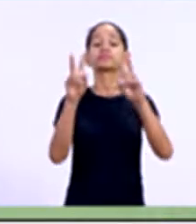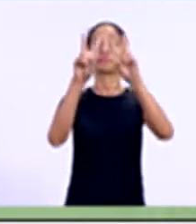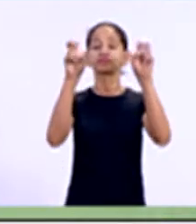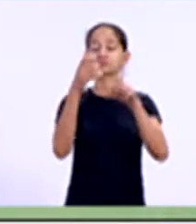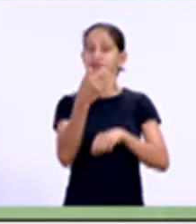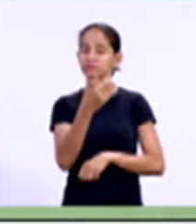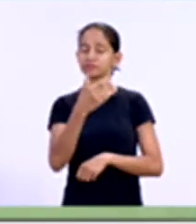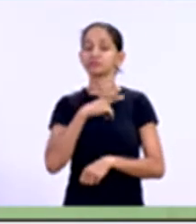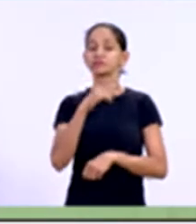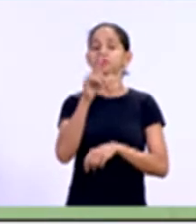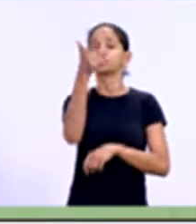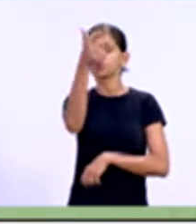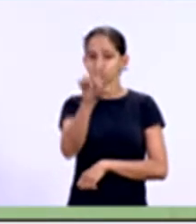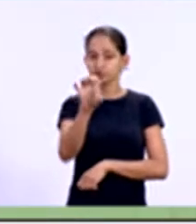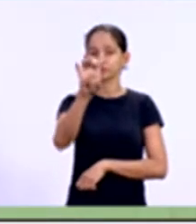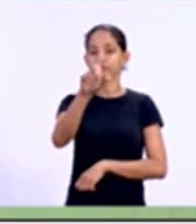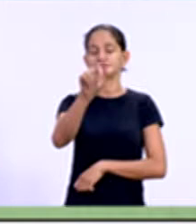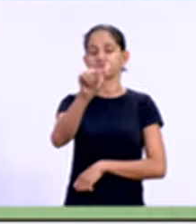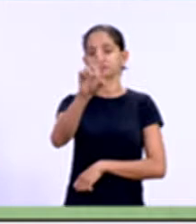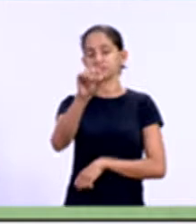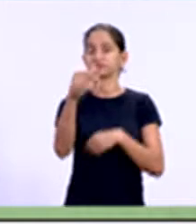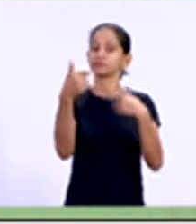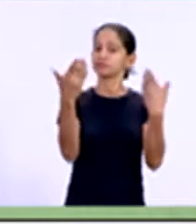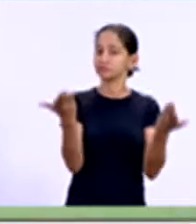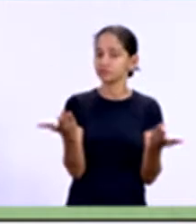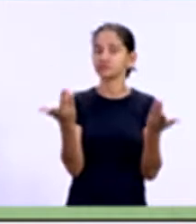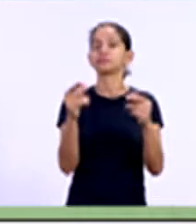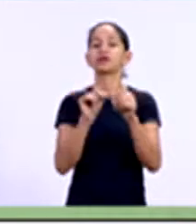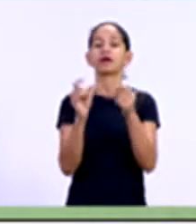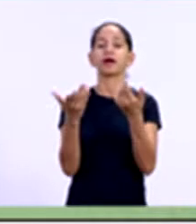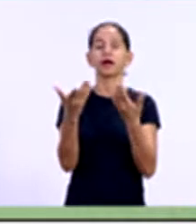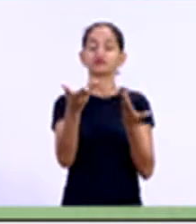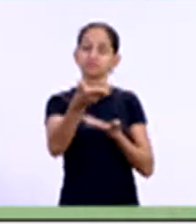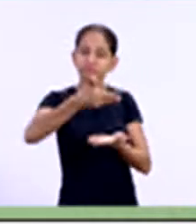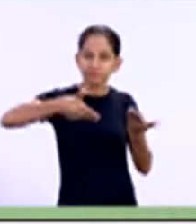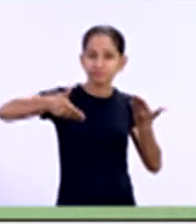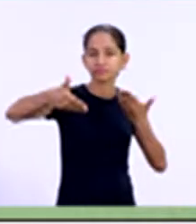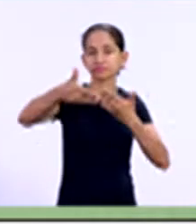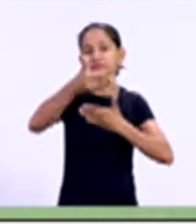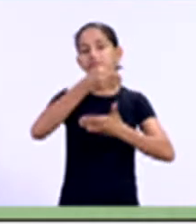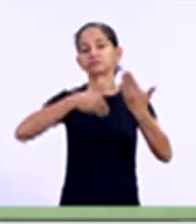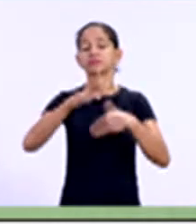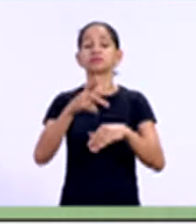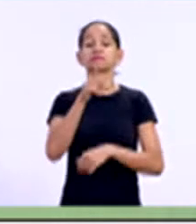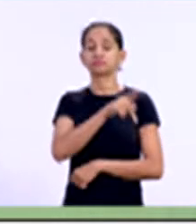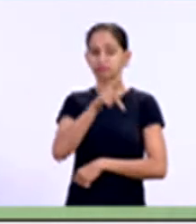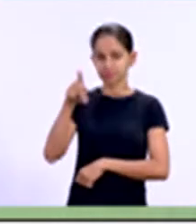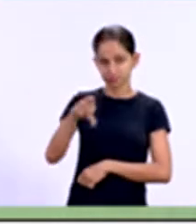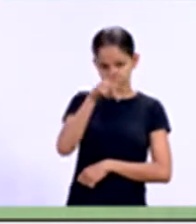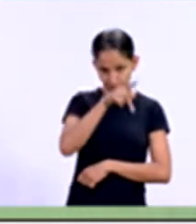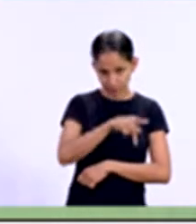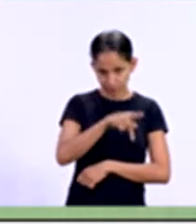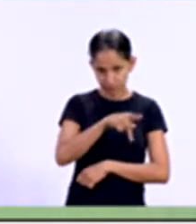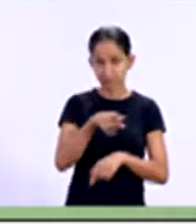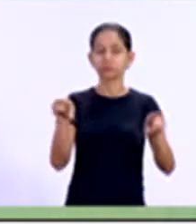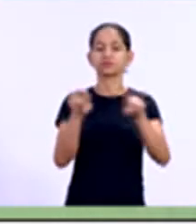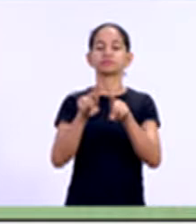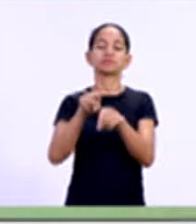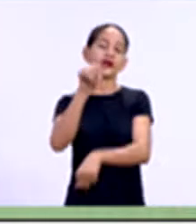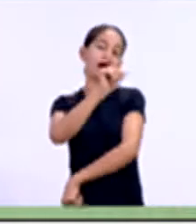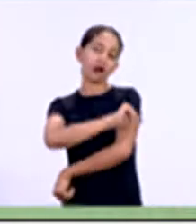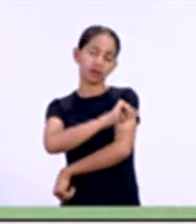para EAD, mais uma vez, é a interação entre professores e